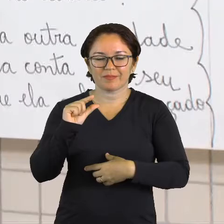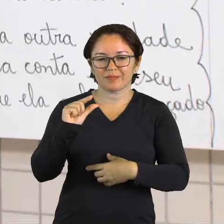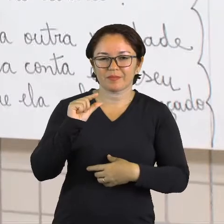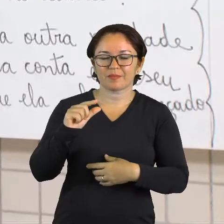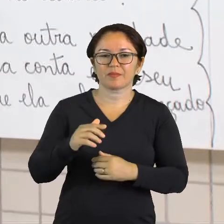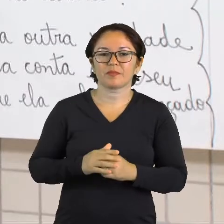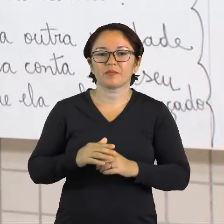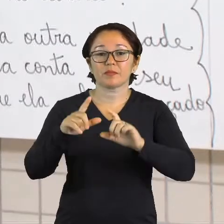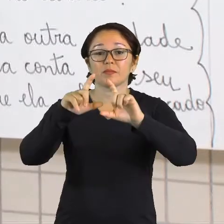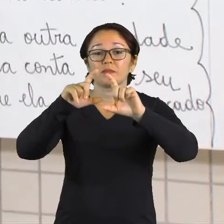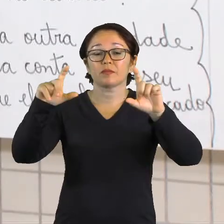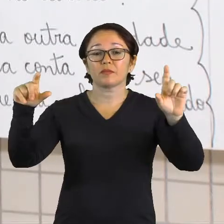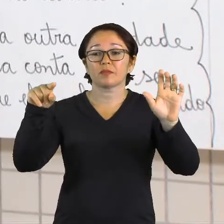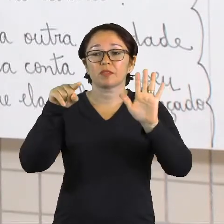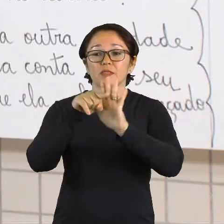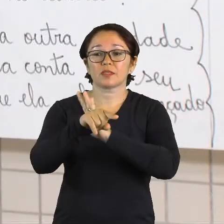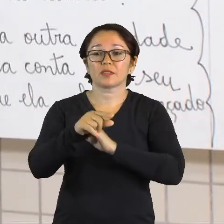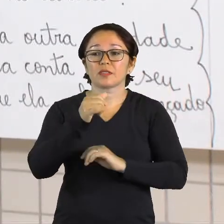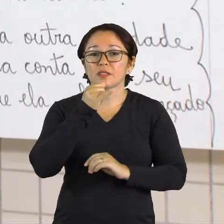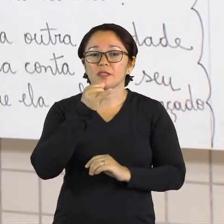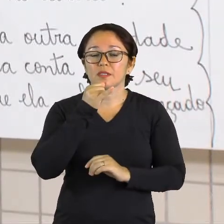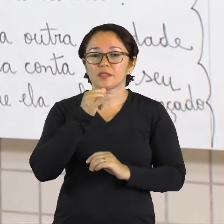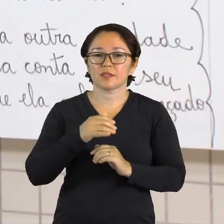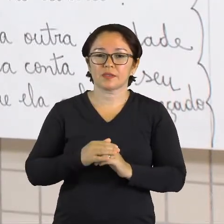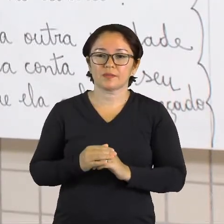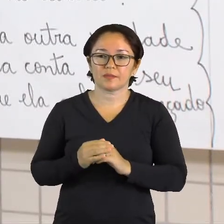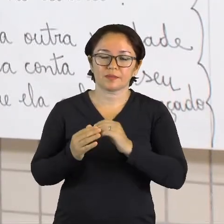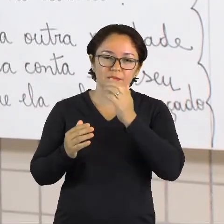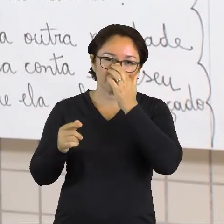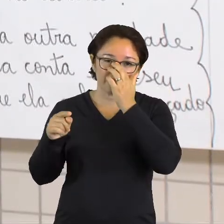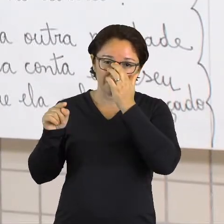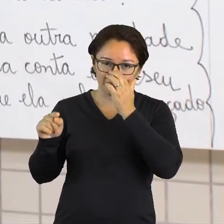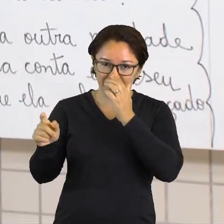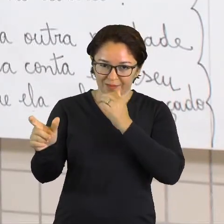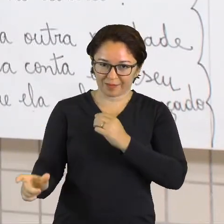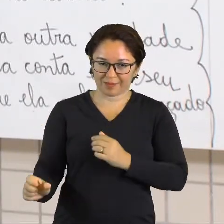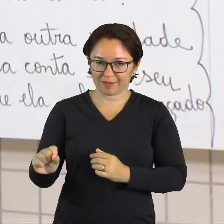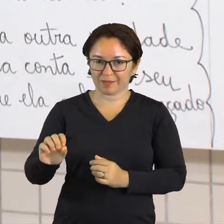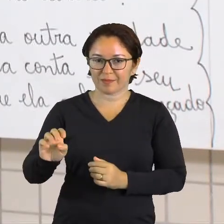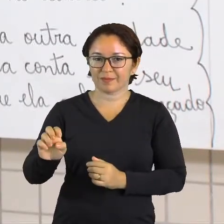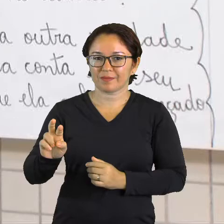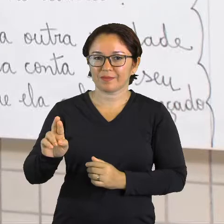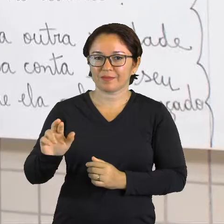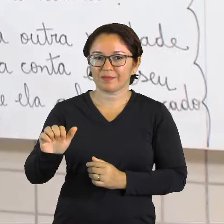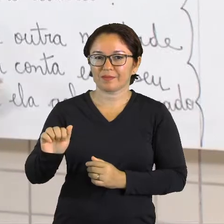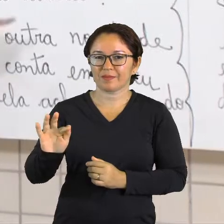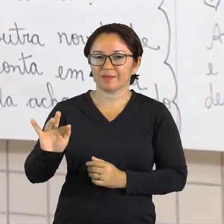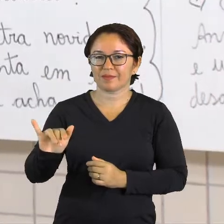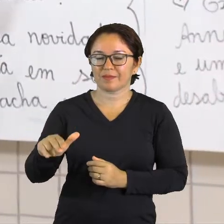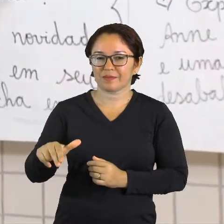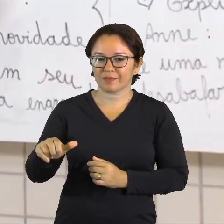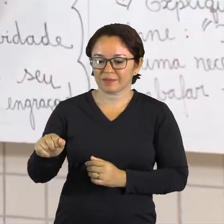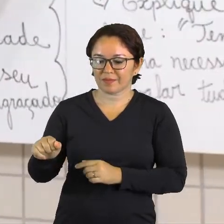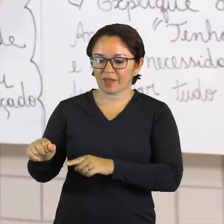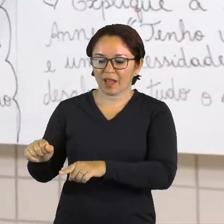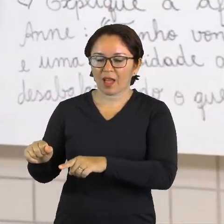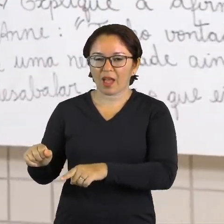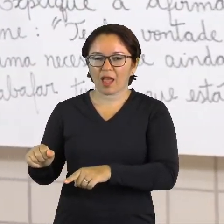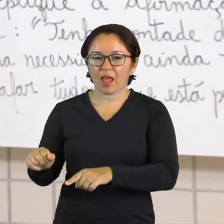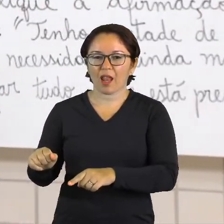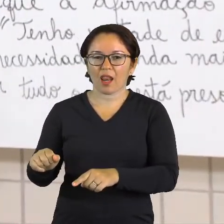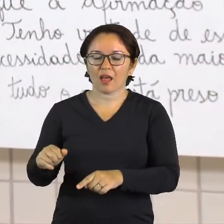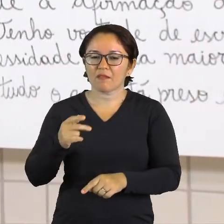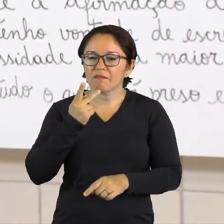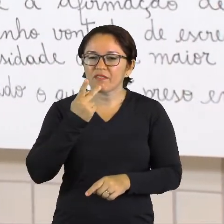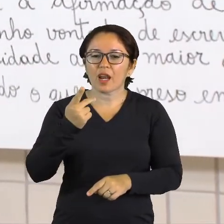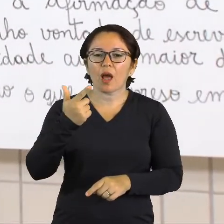essa aqui: qual é a outra novidade que Serafina conta em seu diário? o que ela acha engraçado nessa